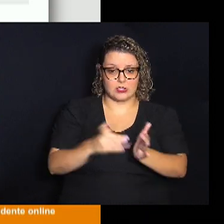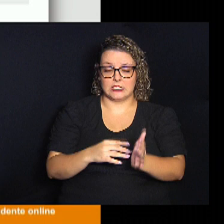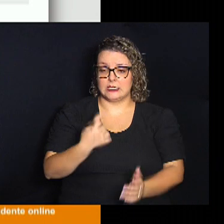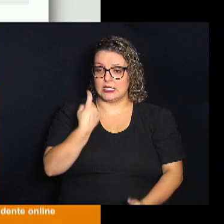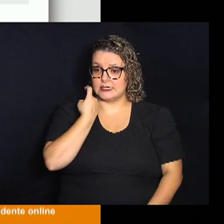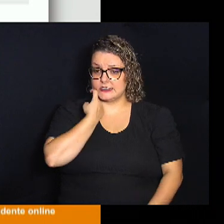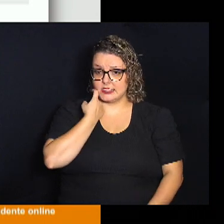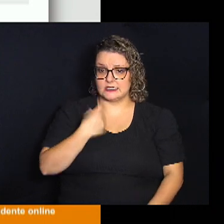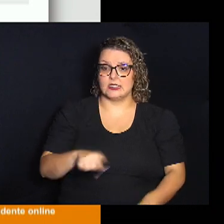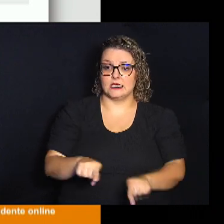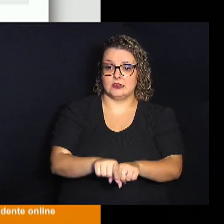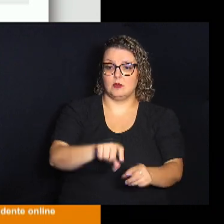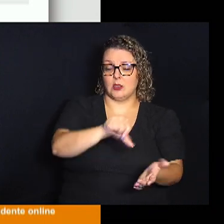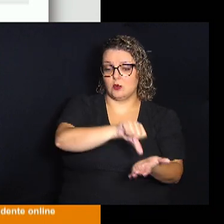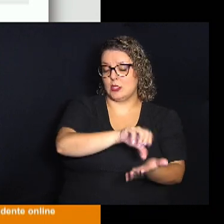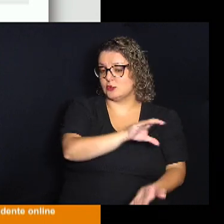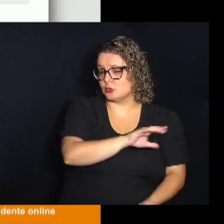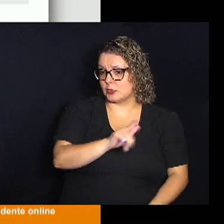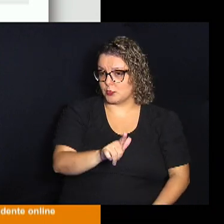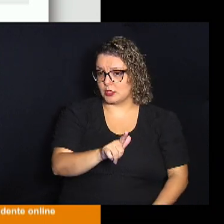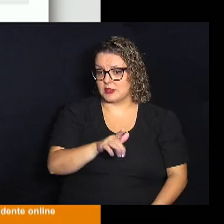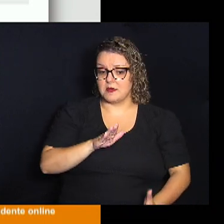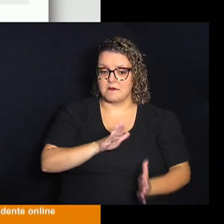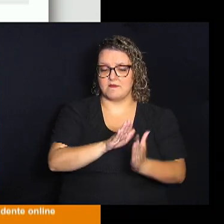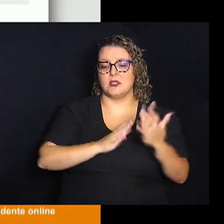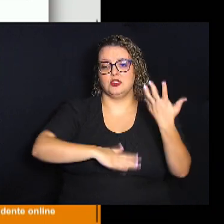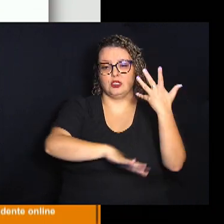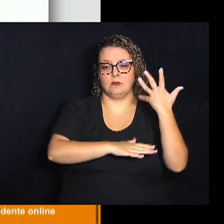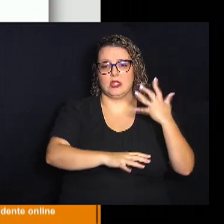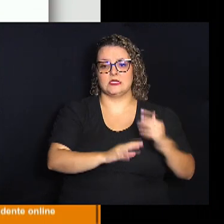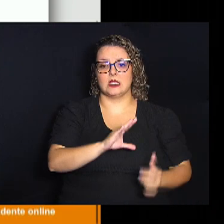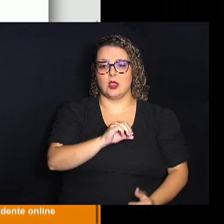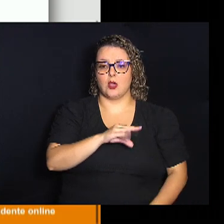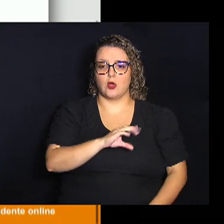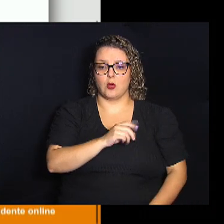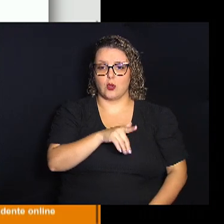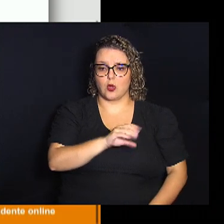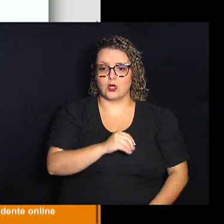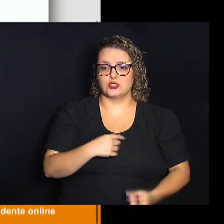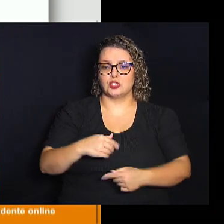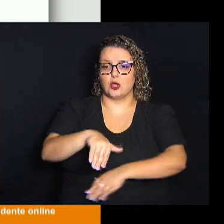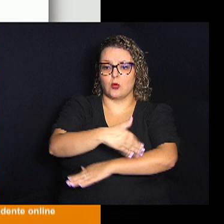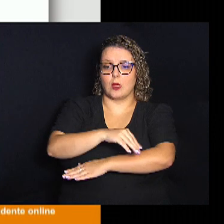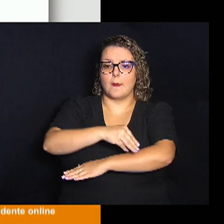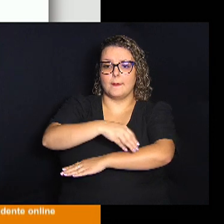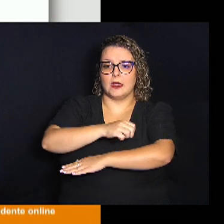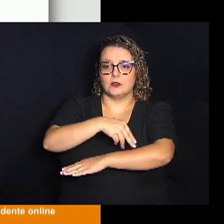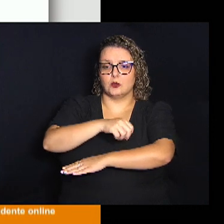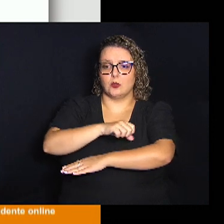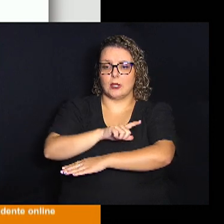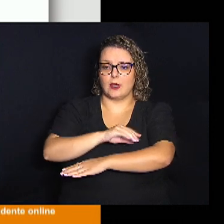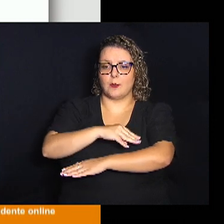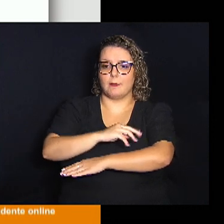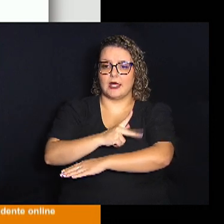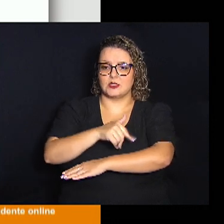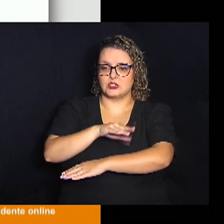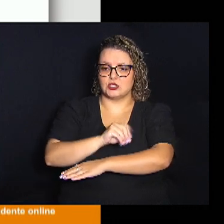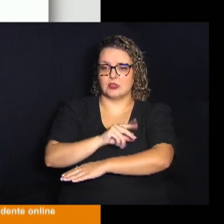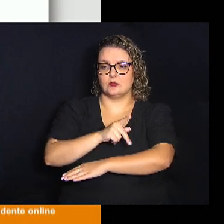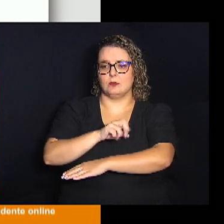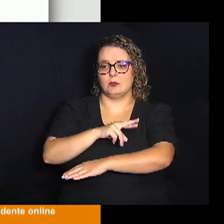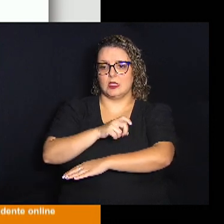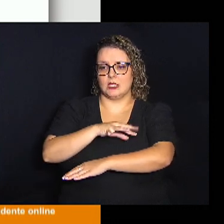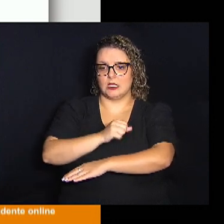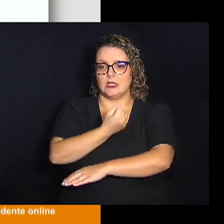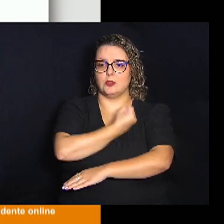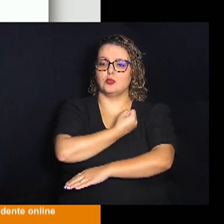sexta-feira. E tem a unidade do Campo Grande, que fica na rua Manuel Machado Pereira, número 902, em frente à Praça da Concórdia, também